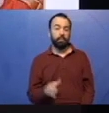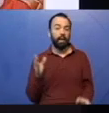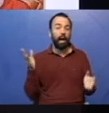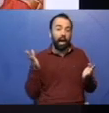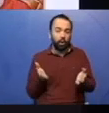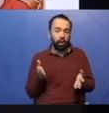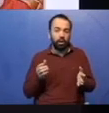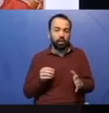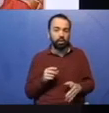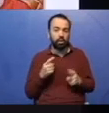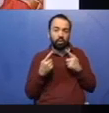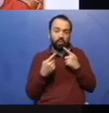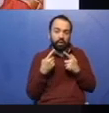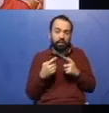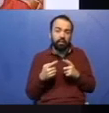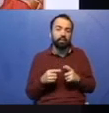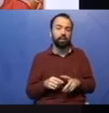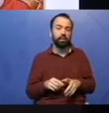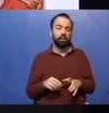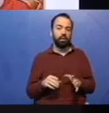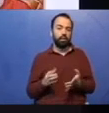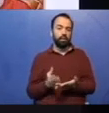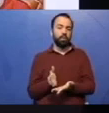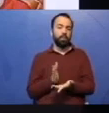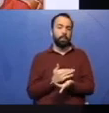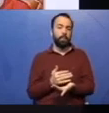Agora, nós vamos para a página